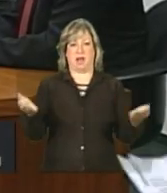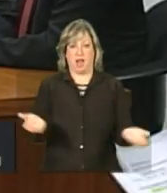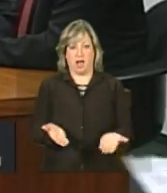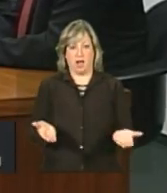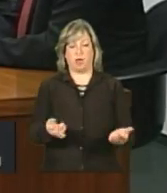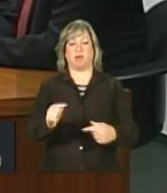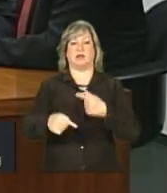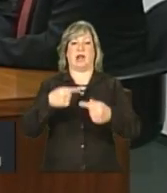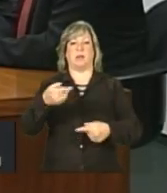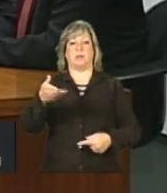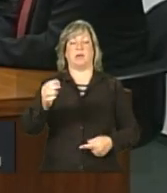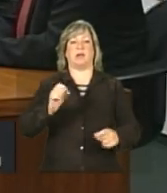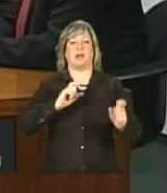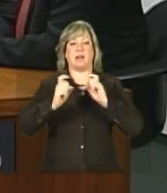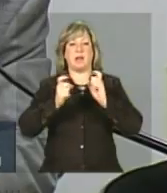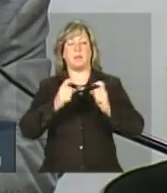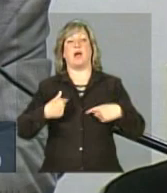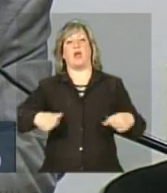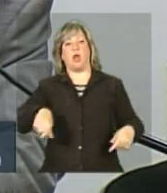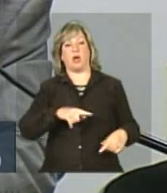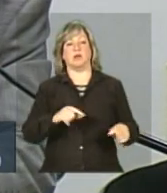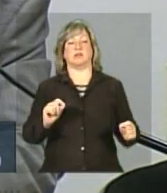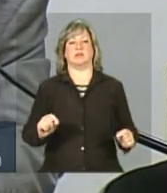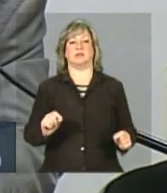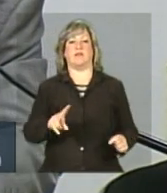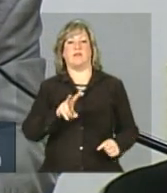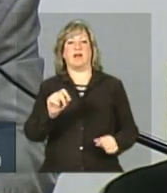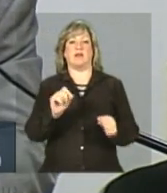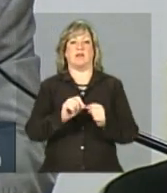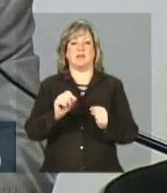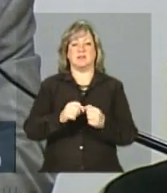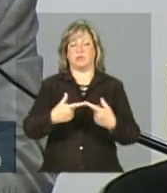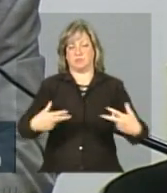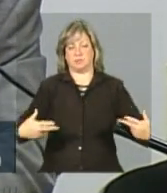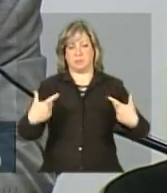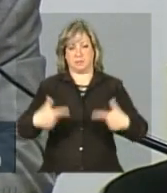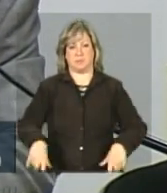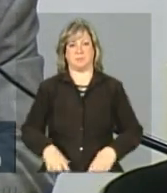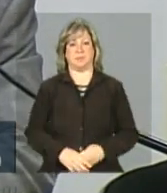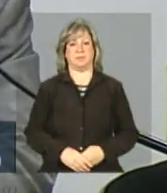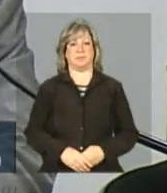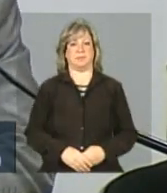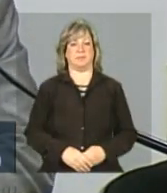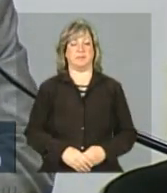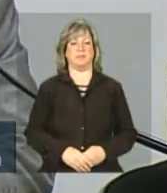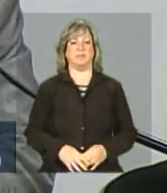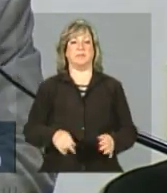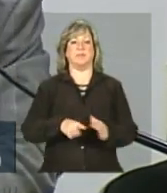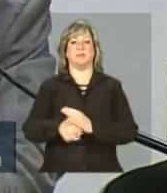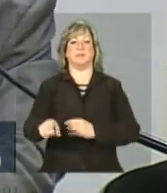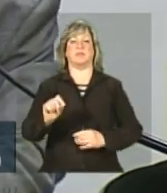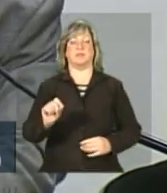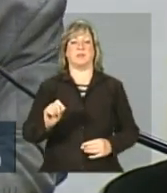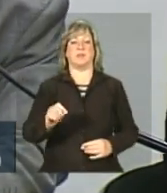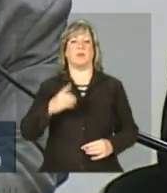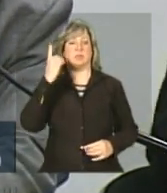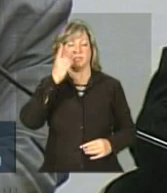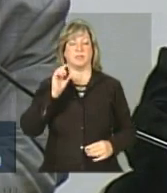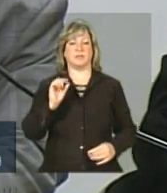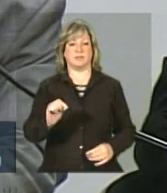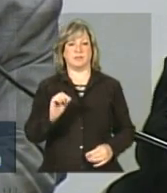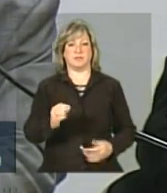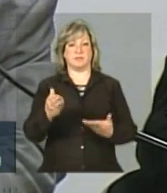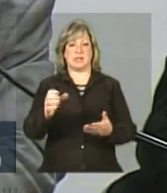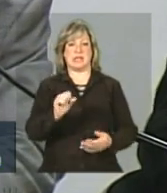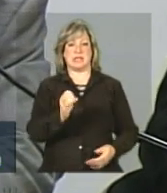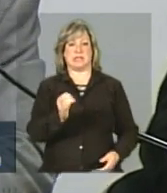depois, durante o debate, nós vamos fazendo os encaminhamentos. Deputado, restituo a palavra ao